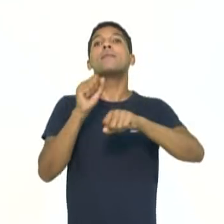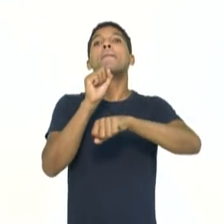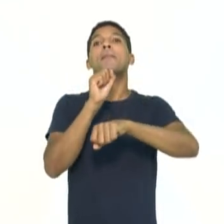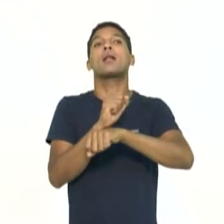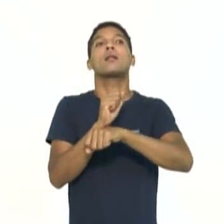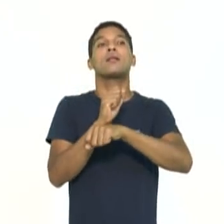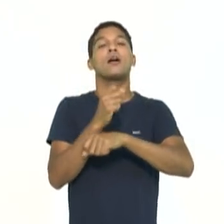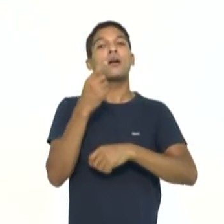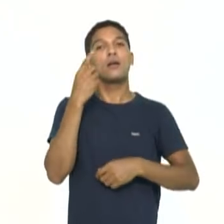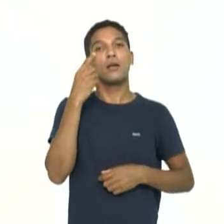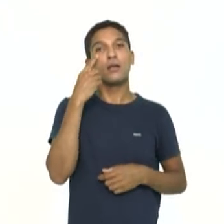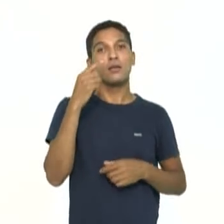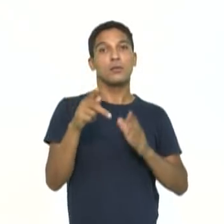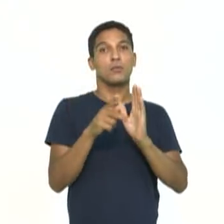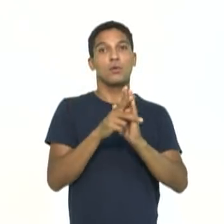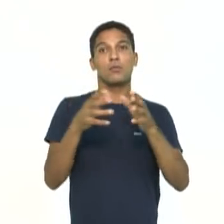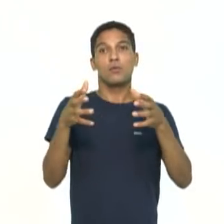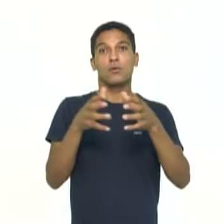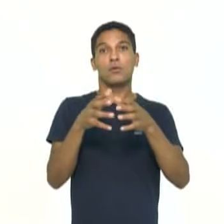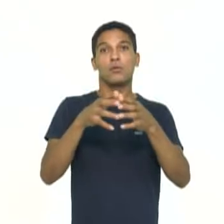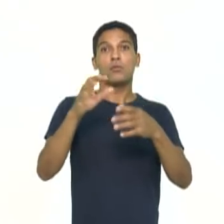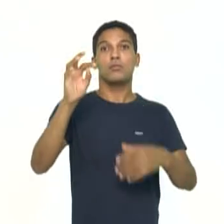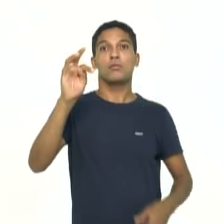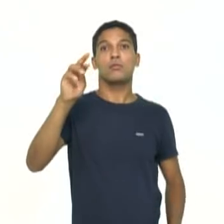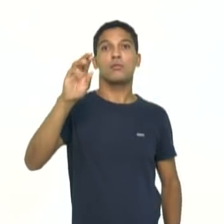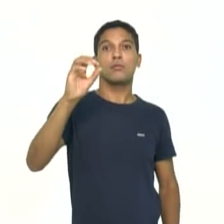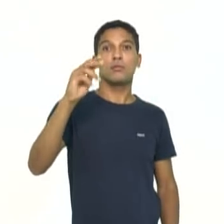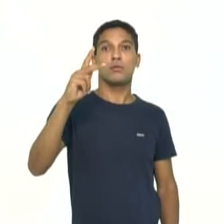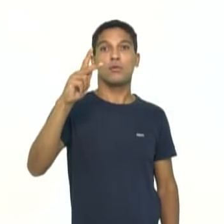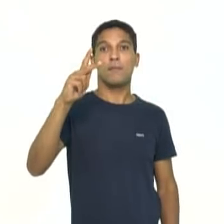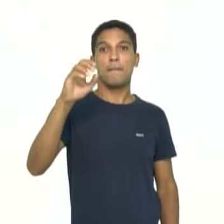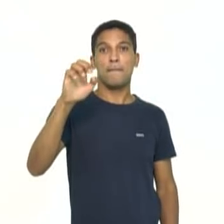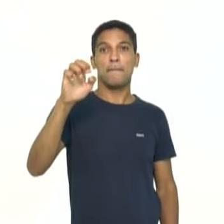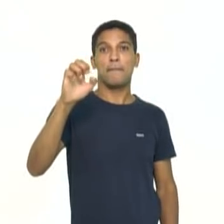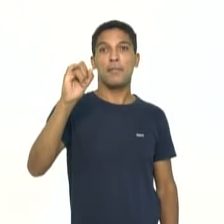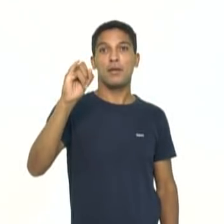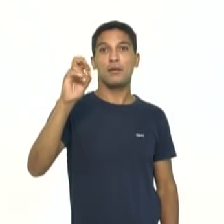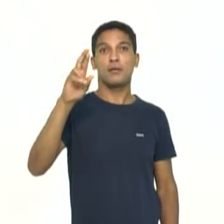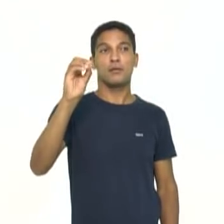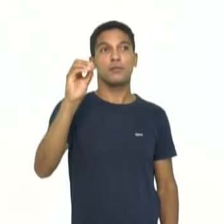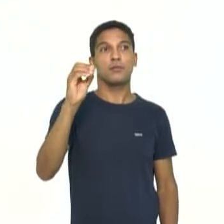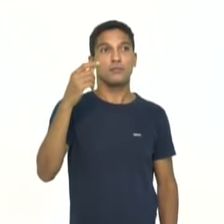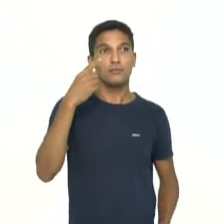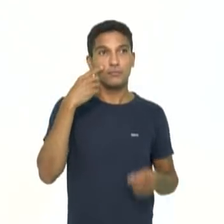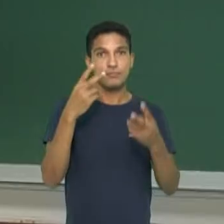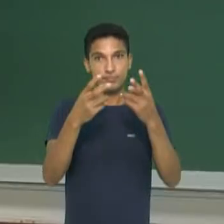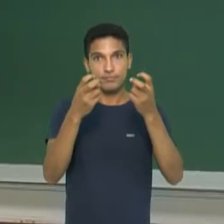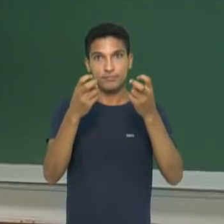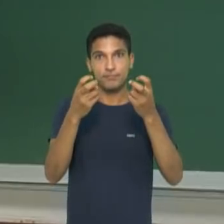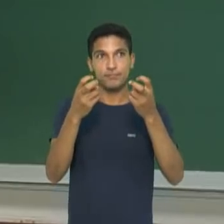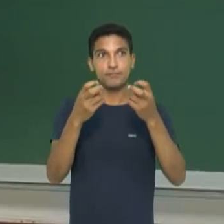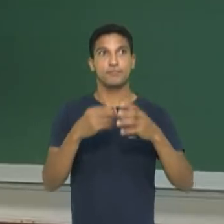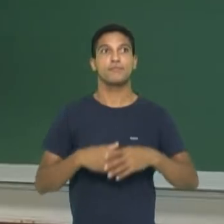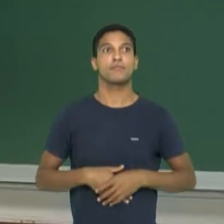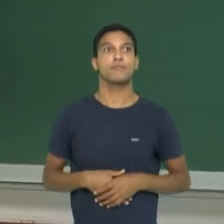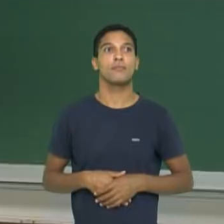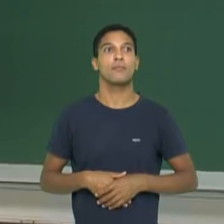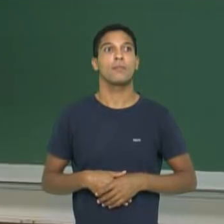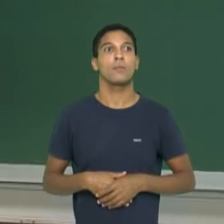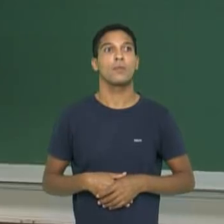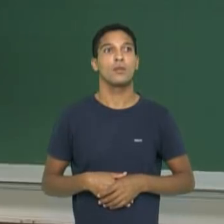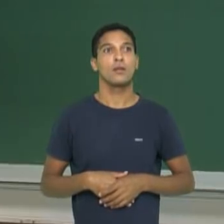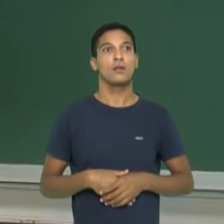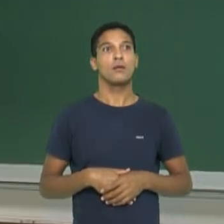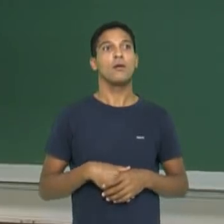de 1629 até mais ou menos 1920, ainda haviam tropeiros. Então, este é um pouquinho mais moderno. Pode ver, eles já estavam